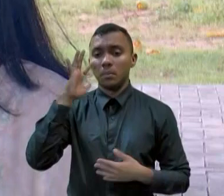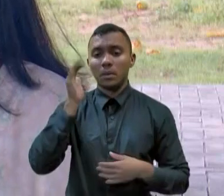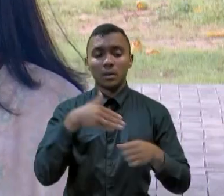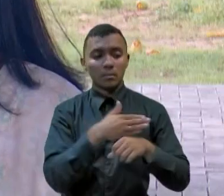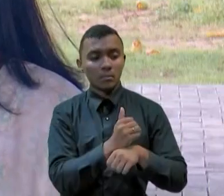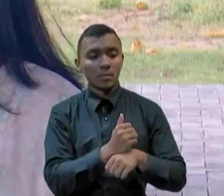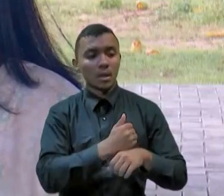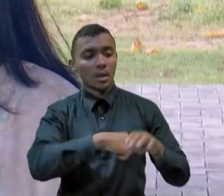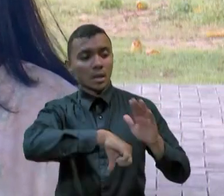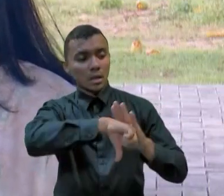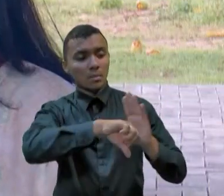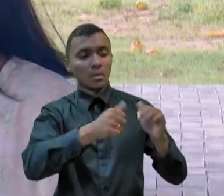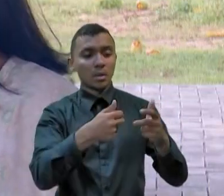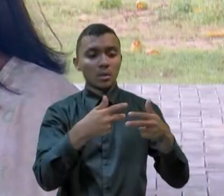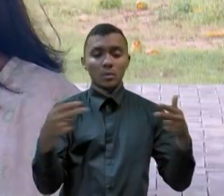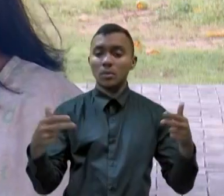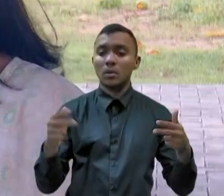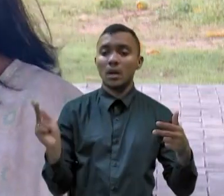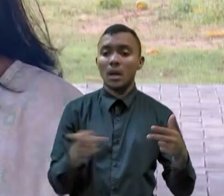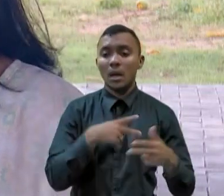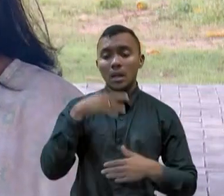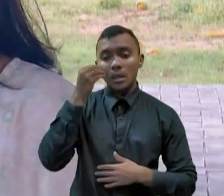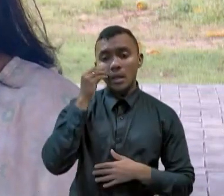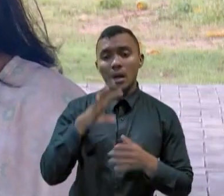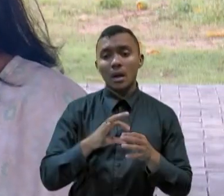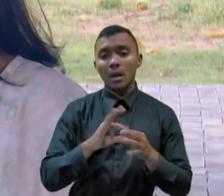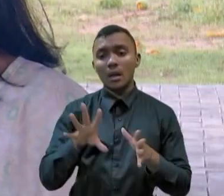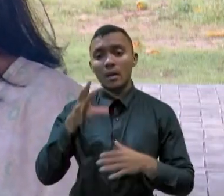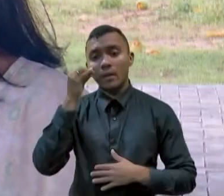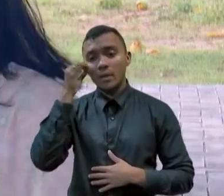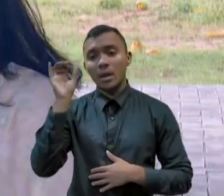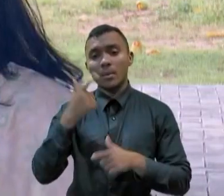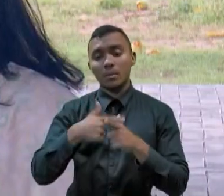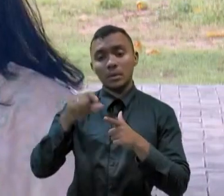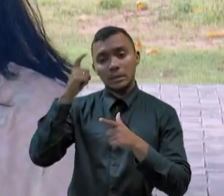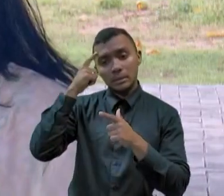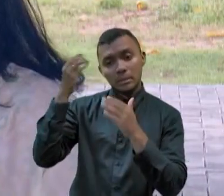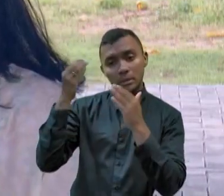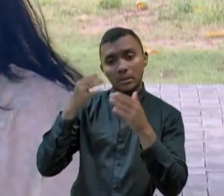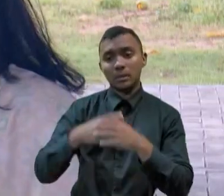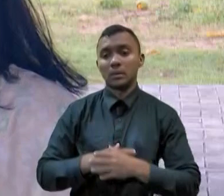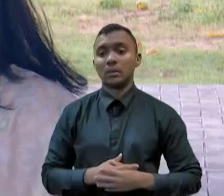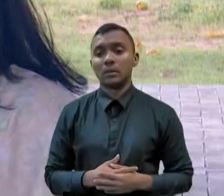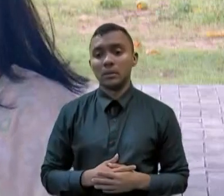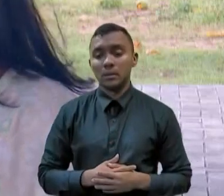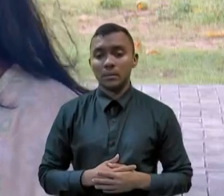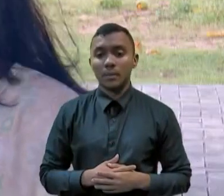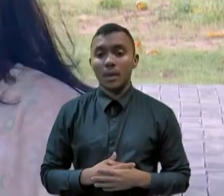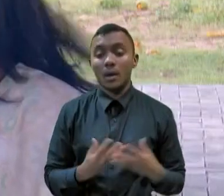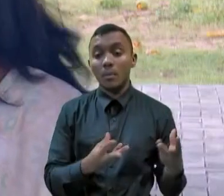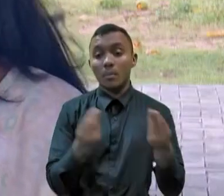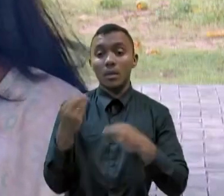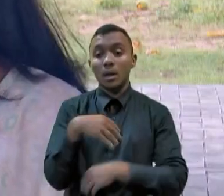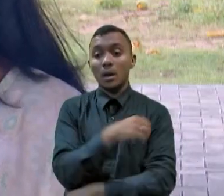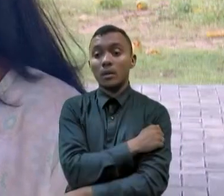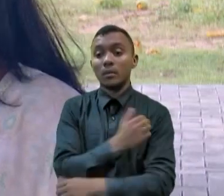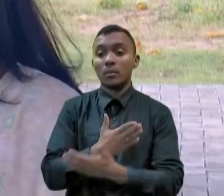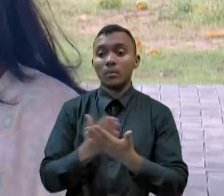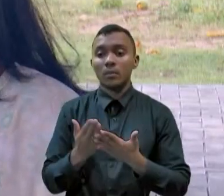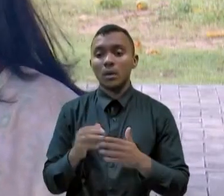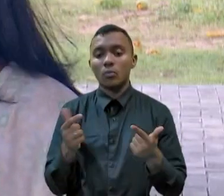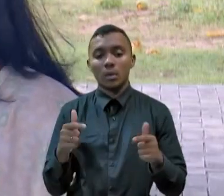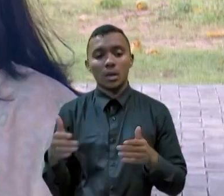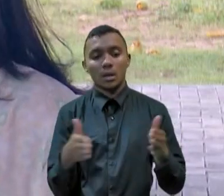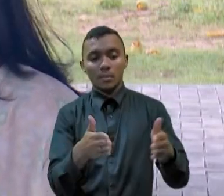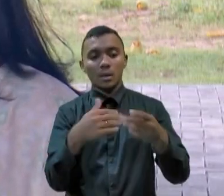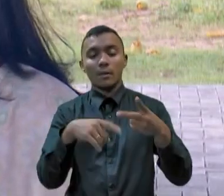uma maneira de escapar mesmo de alguns problemas psicológicos ou algo do tipo. Muitas vezes esses adolescentes acabam ficando sem um caminho, sem um rumo para